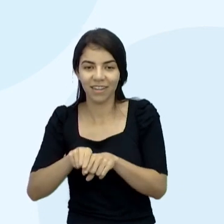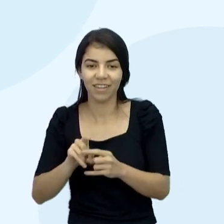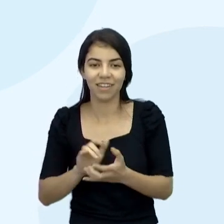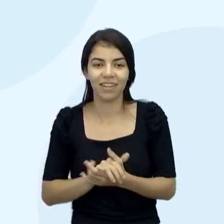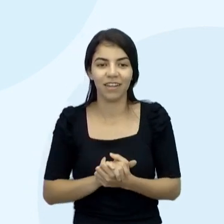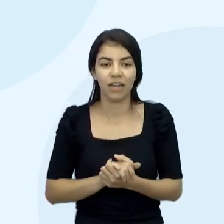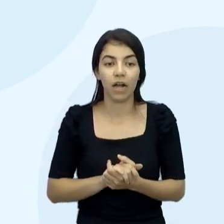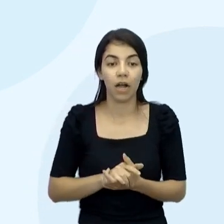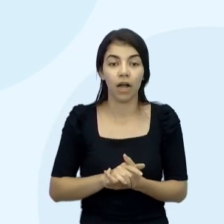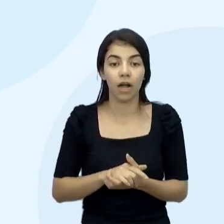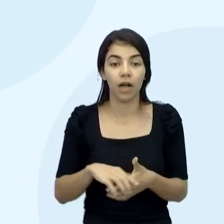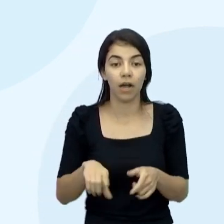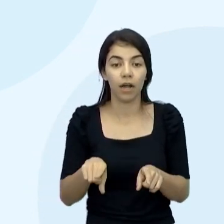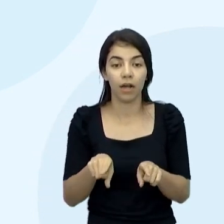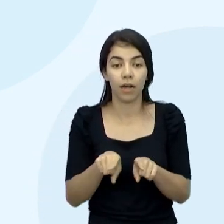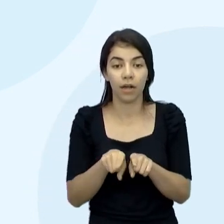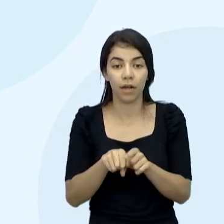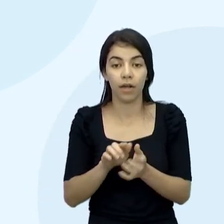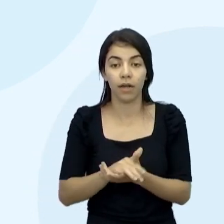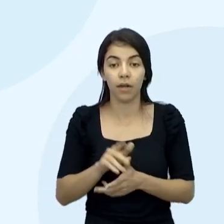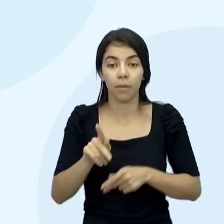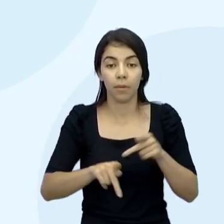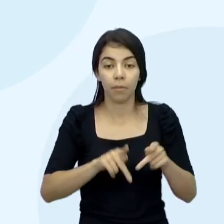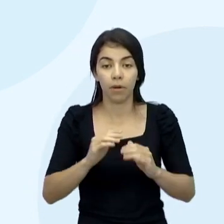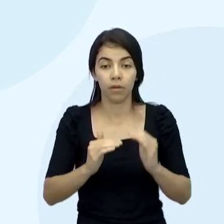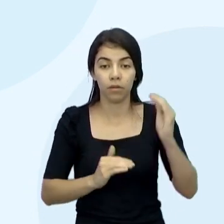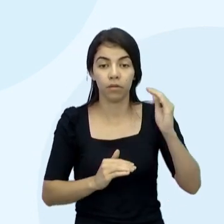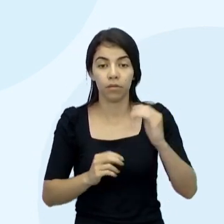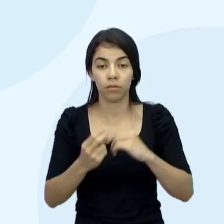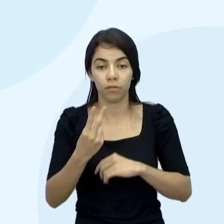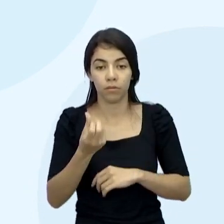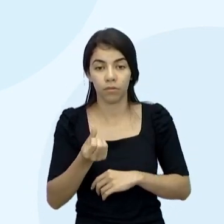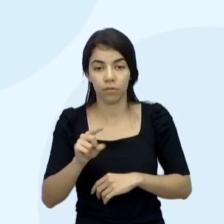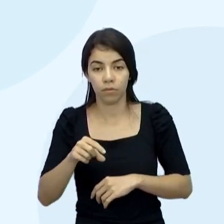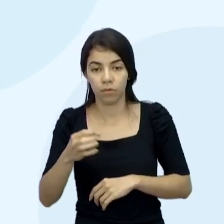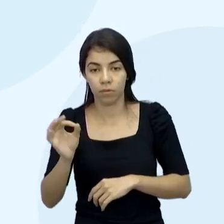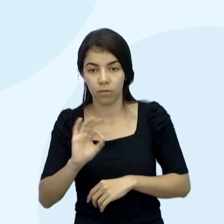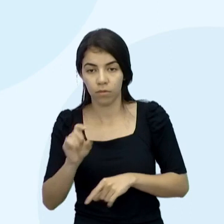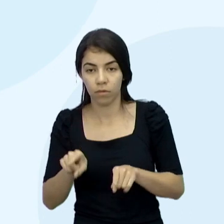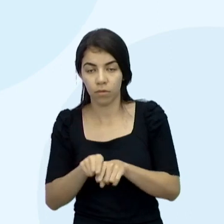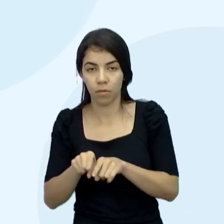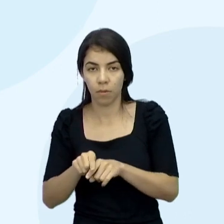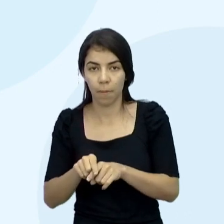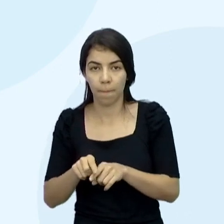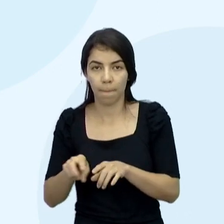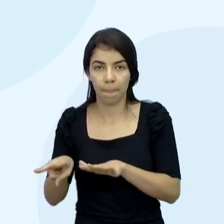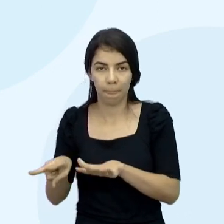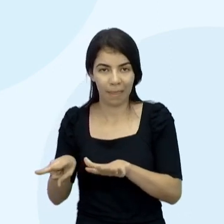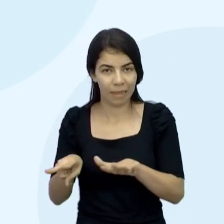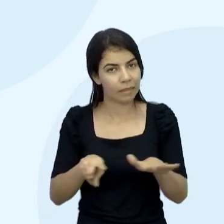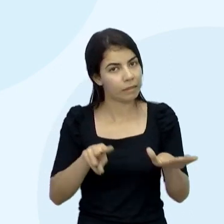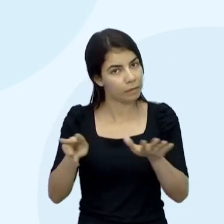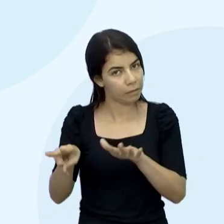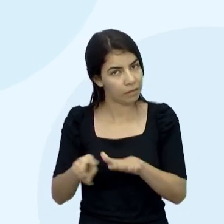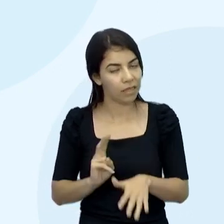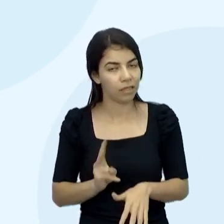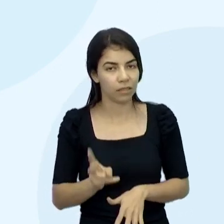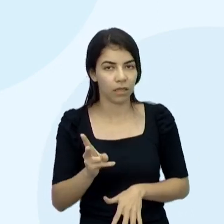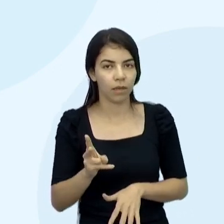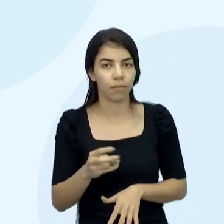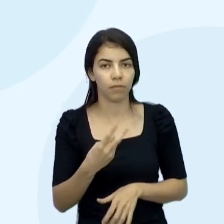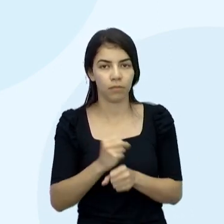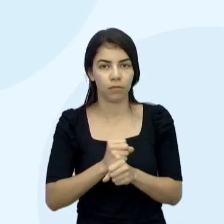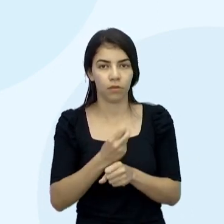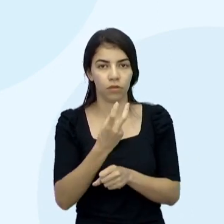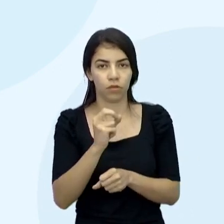de 26,4% da população adulta, afirmou ter bebido semanalmente, tá, em 2019,